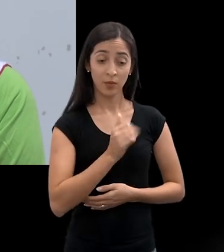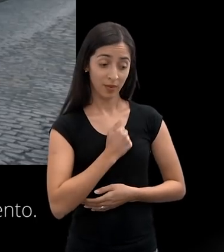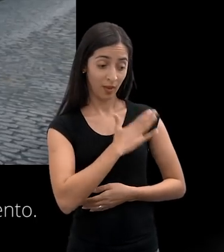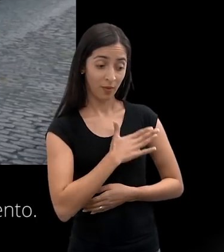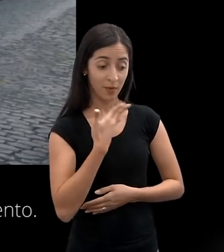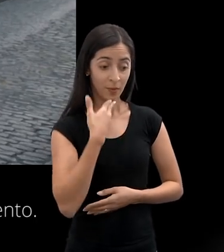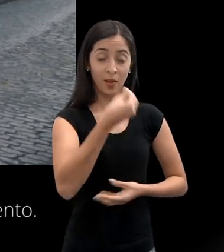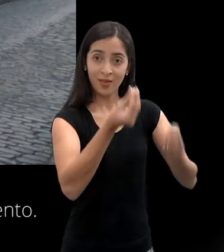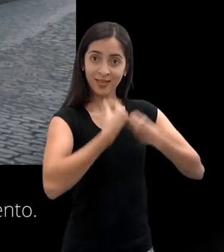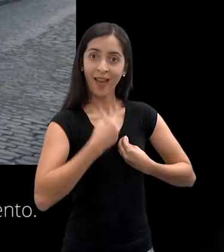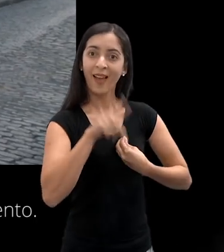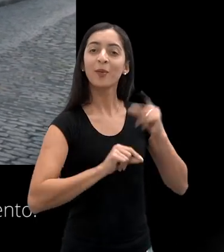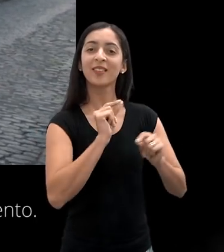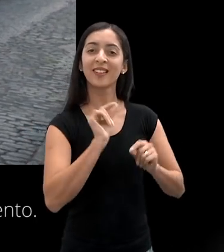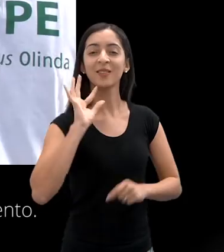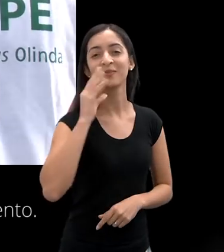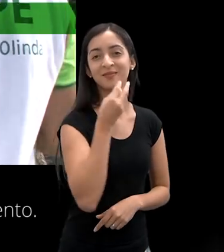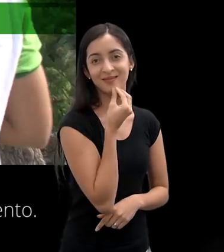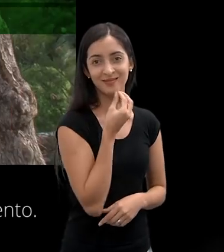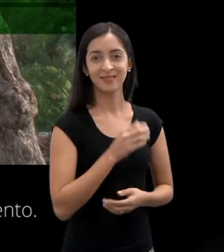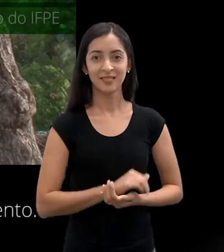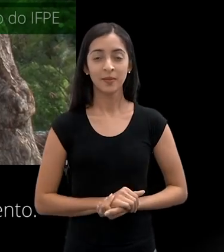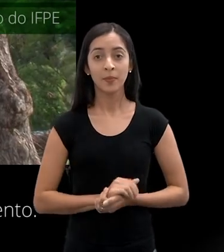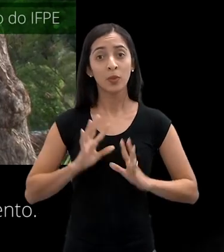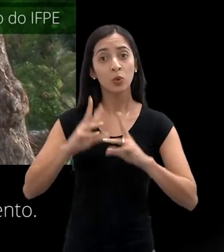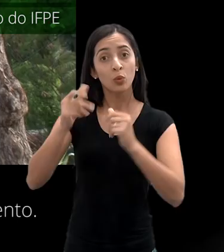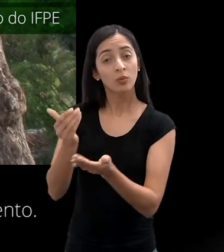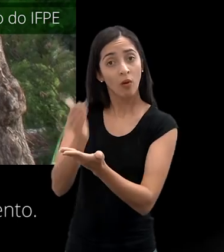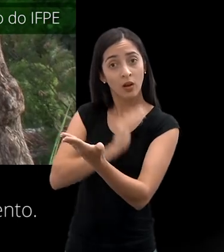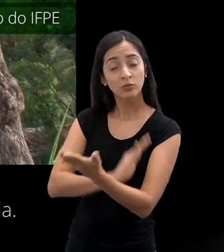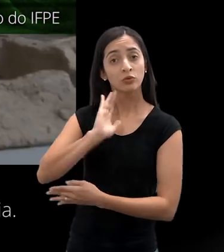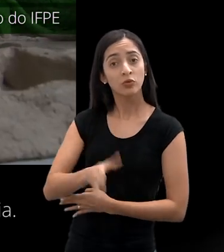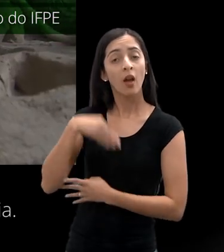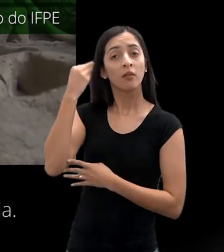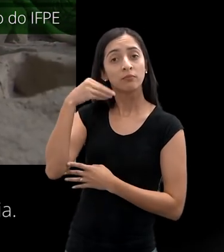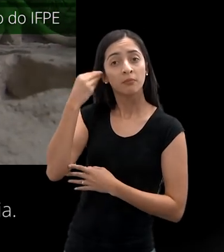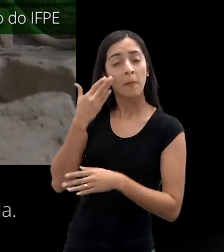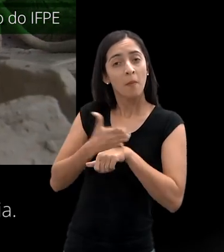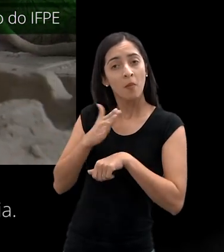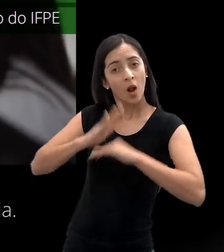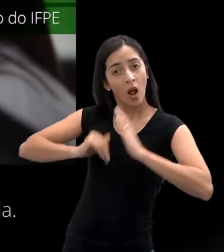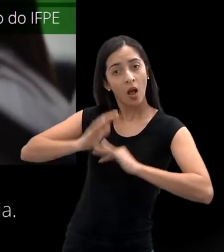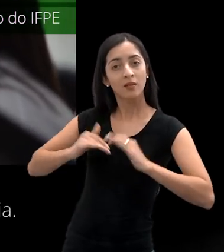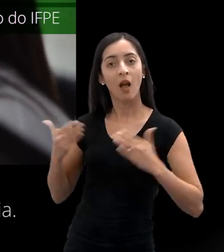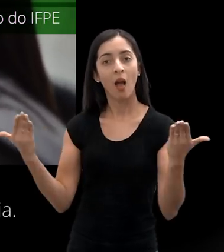conversado. O melhor que o IFPE pode nos dar é isso, é o conhecimento. Tudo que eu fazia na